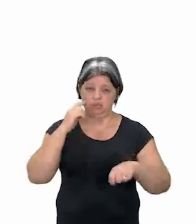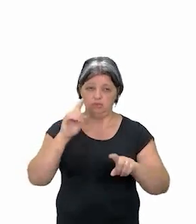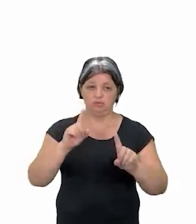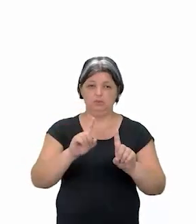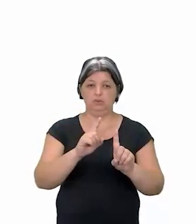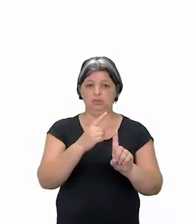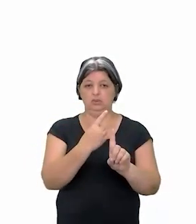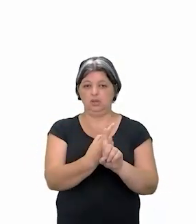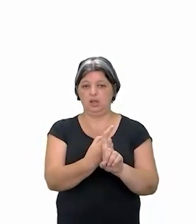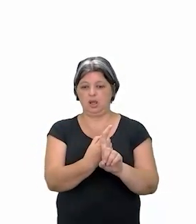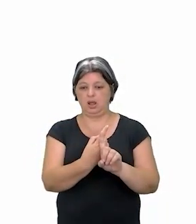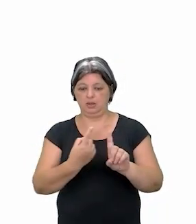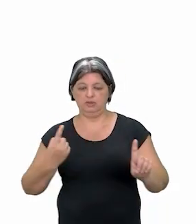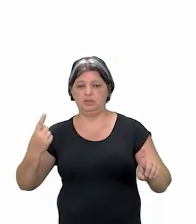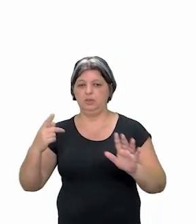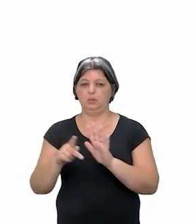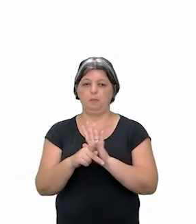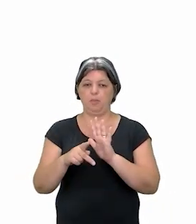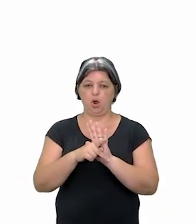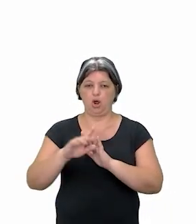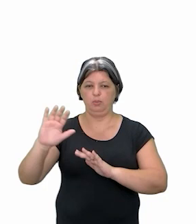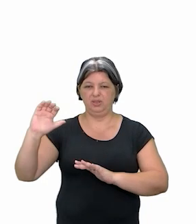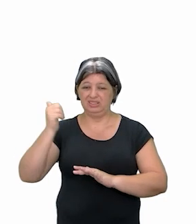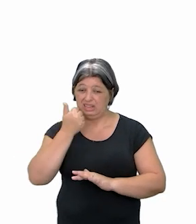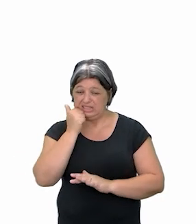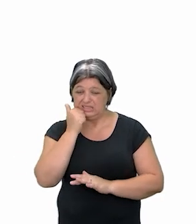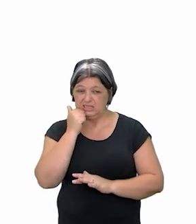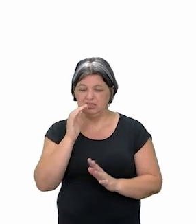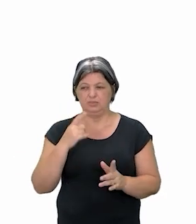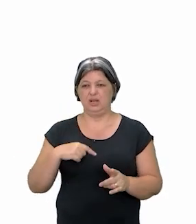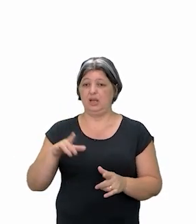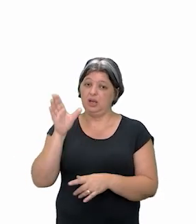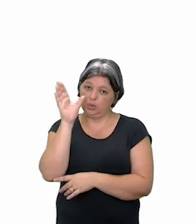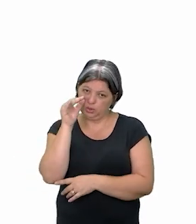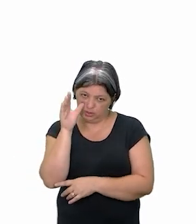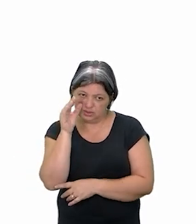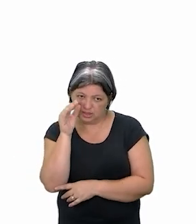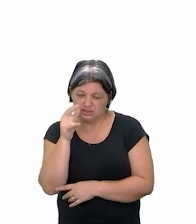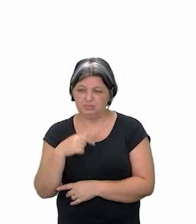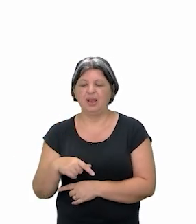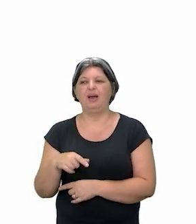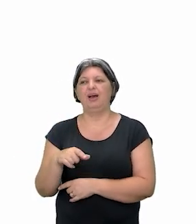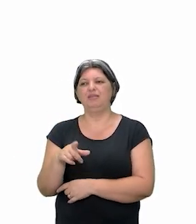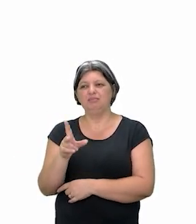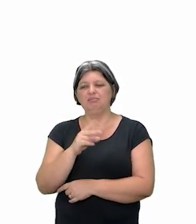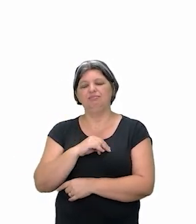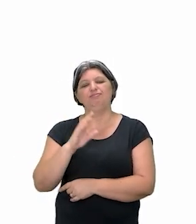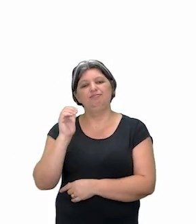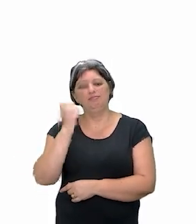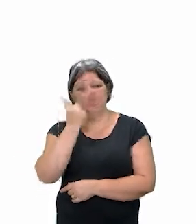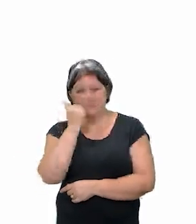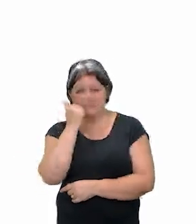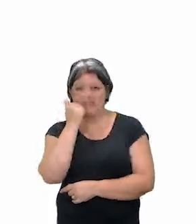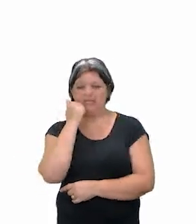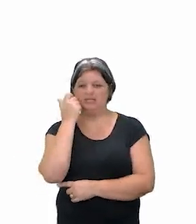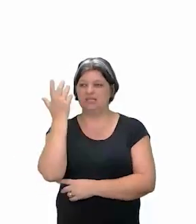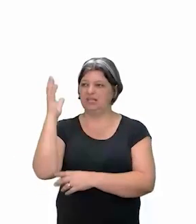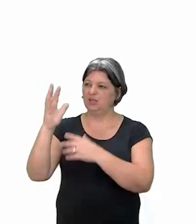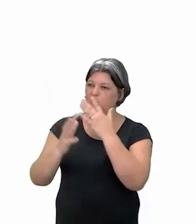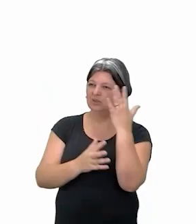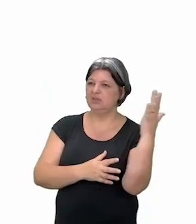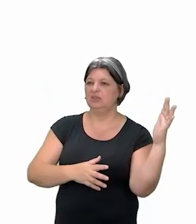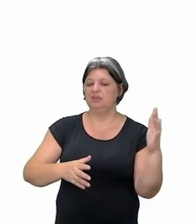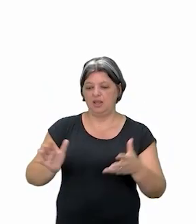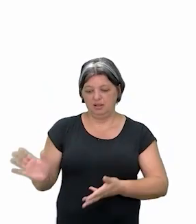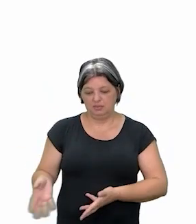da ciência, né? O aluno, ele até tem a curiosidade, a ciência da natureza, ela instiga a curiosidade